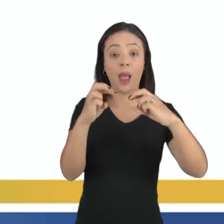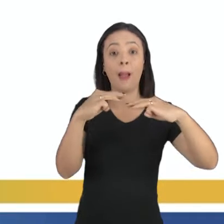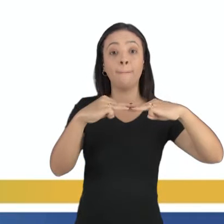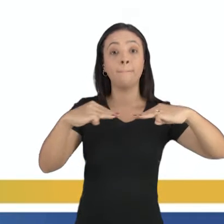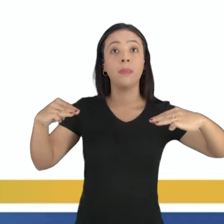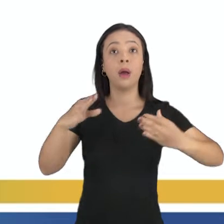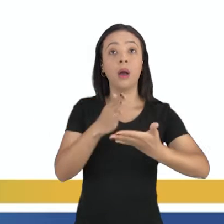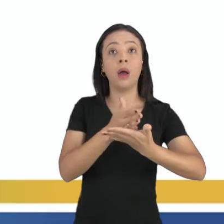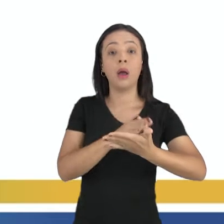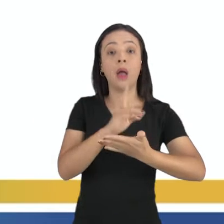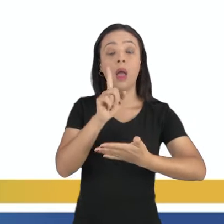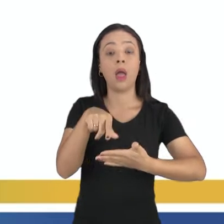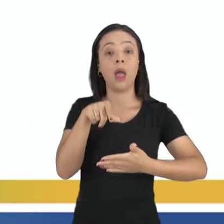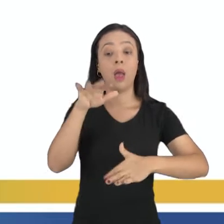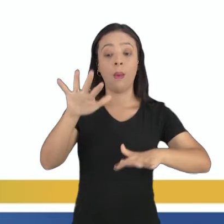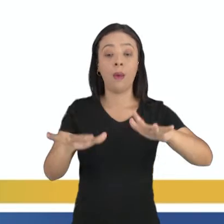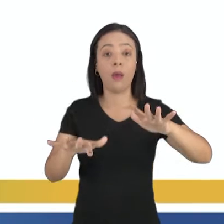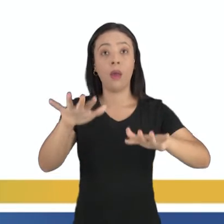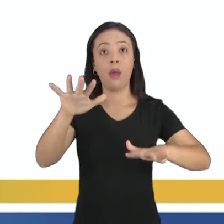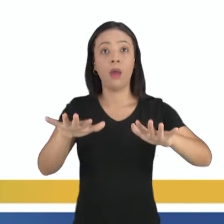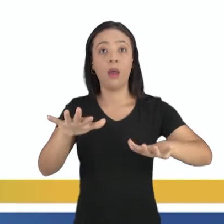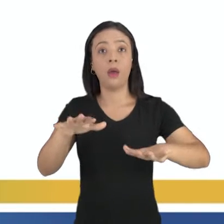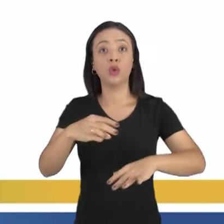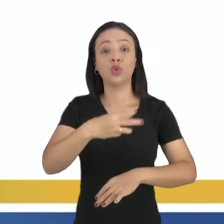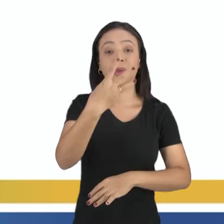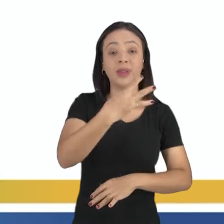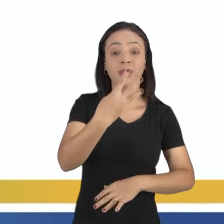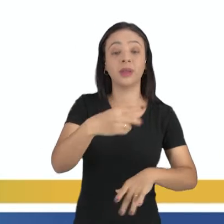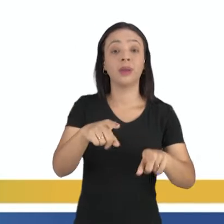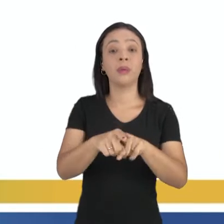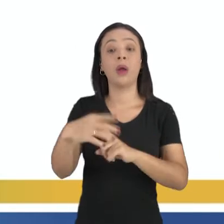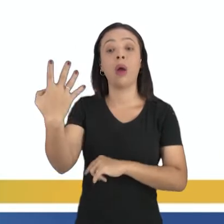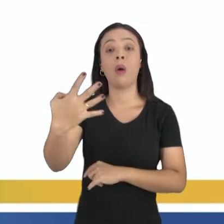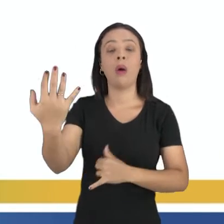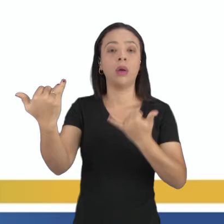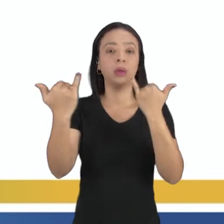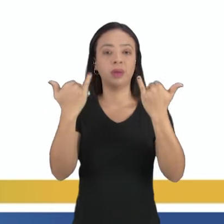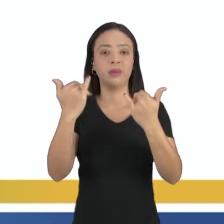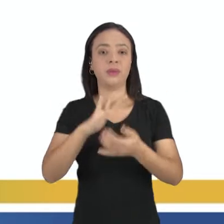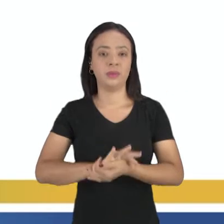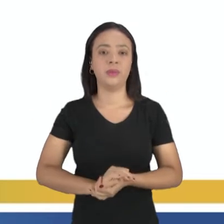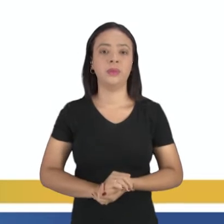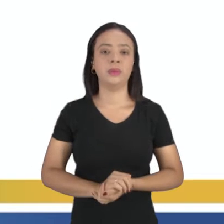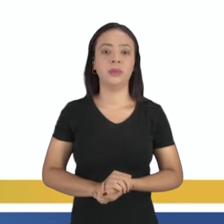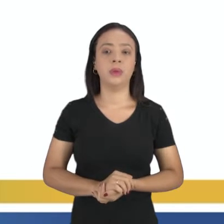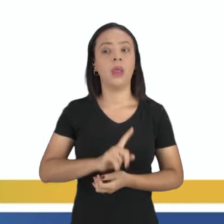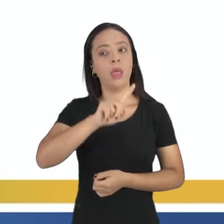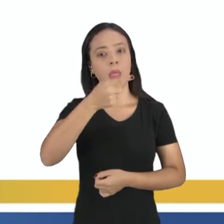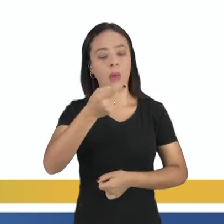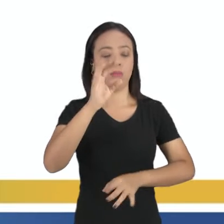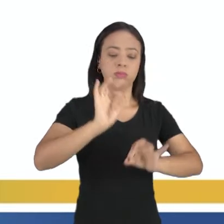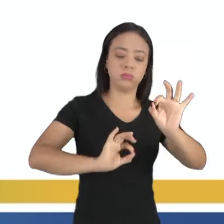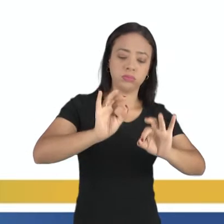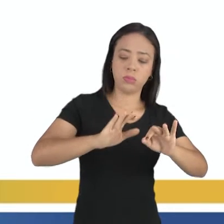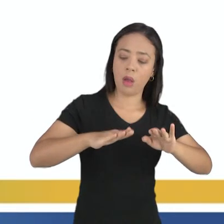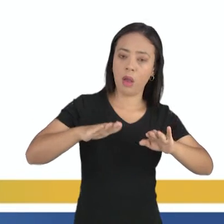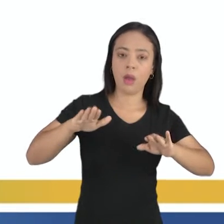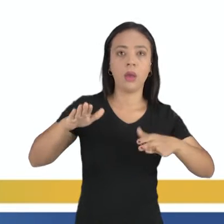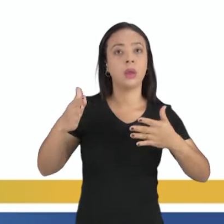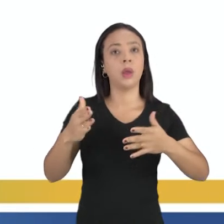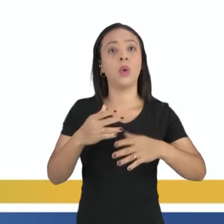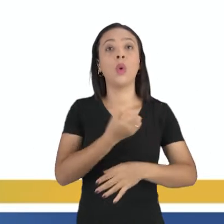a média aritmética do terceiro e quarto dado observado após o ordenamento, ou seja, os